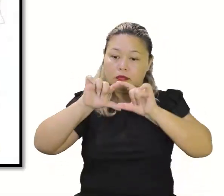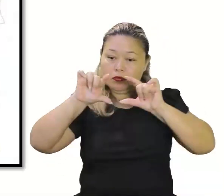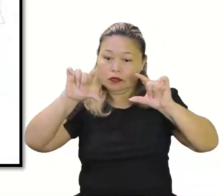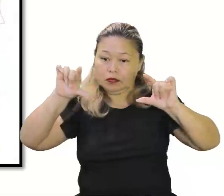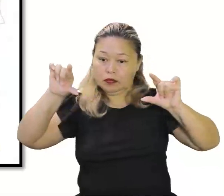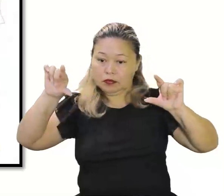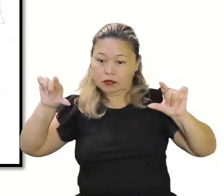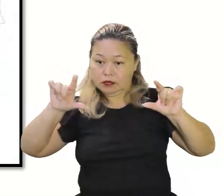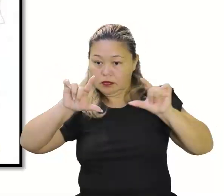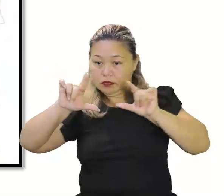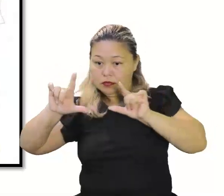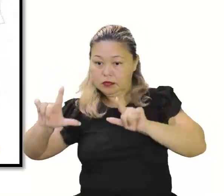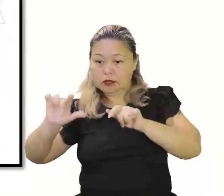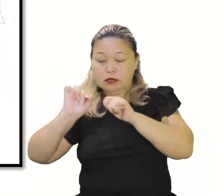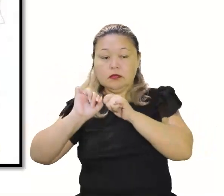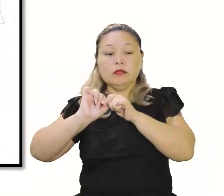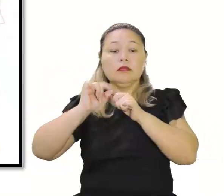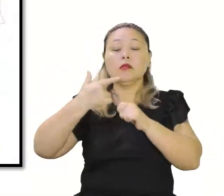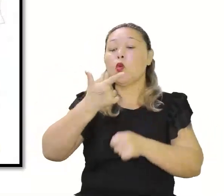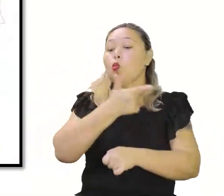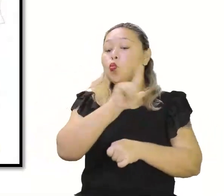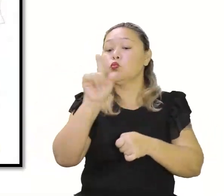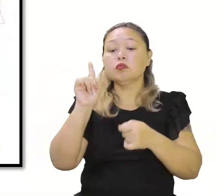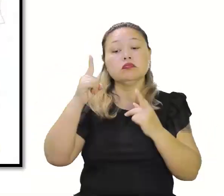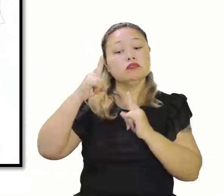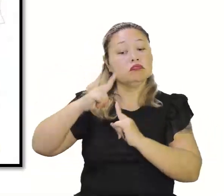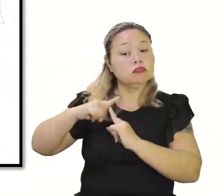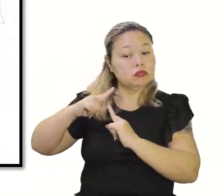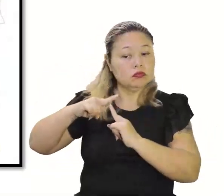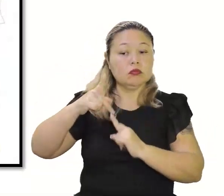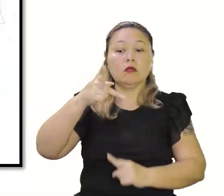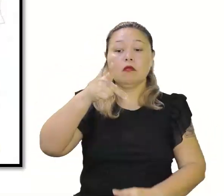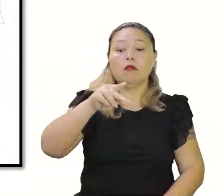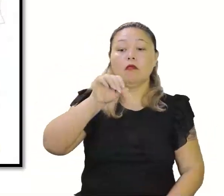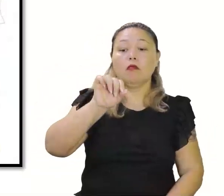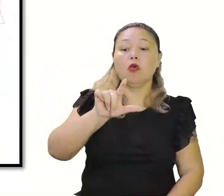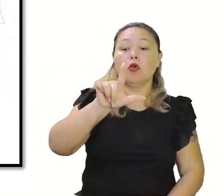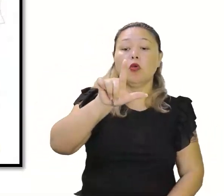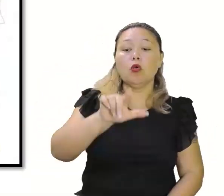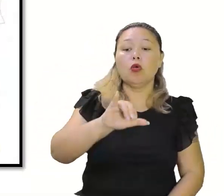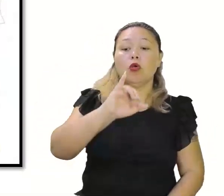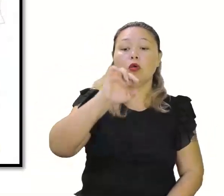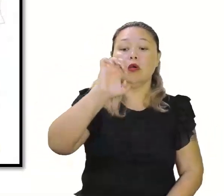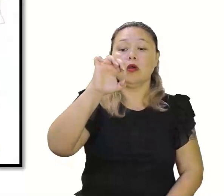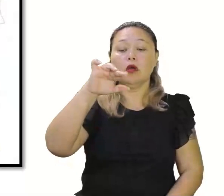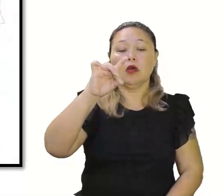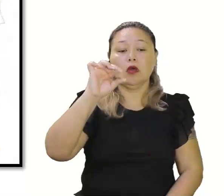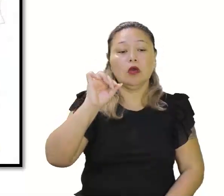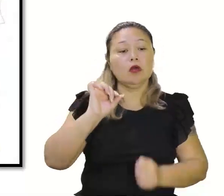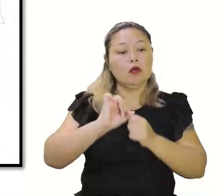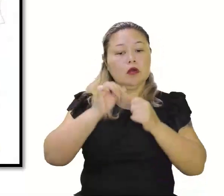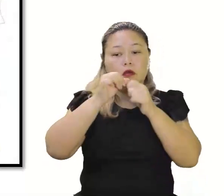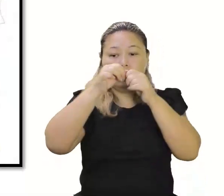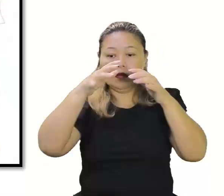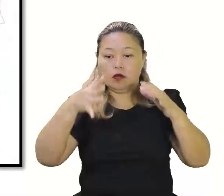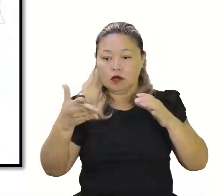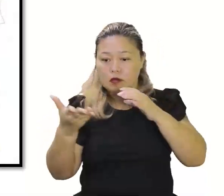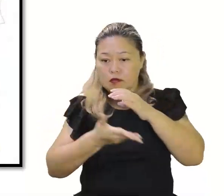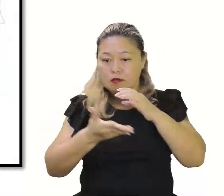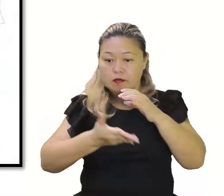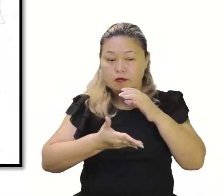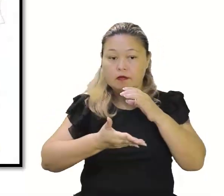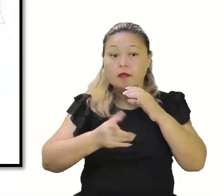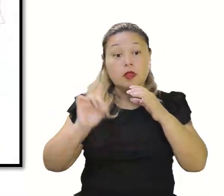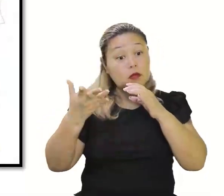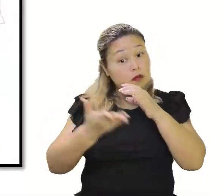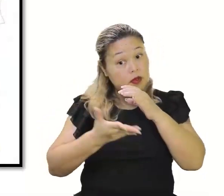E tem outros tipos de poliedros também, tá? Então quer dizer que a diferença de um prisma para uma pirâmide é que a pirâmide só tem uma